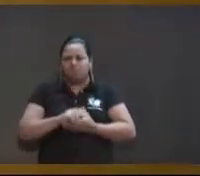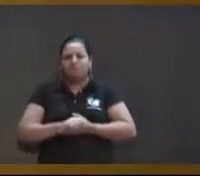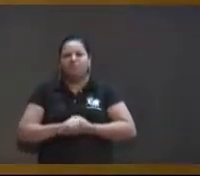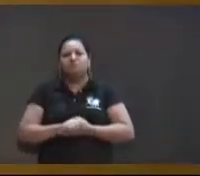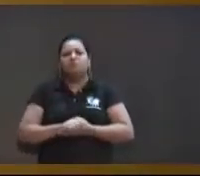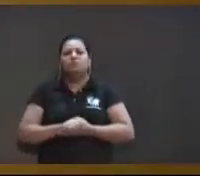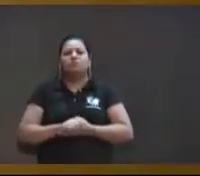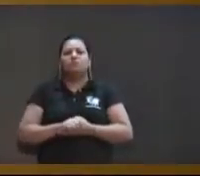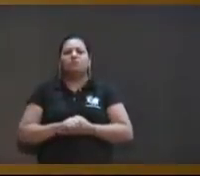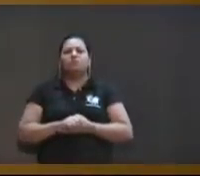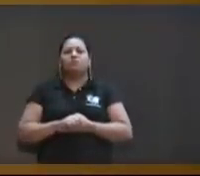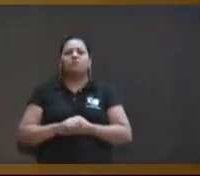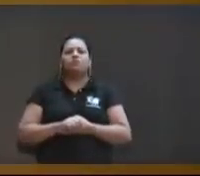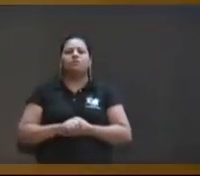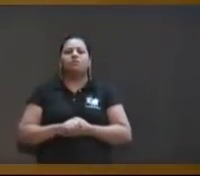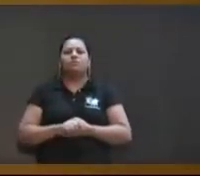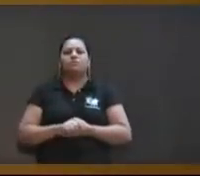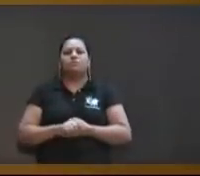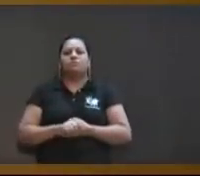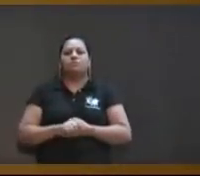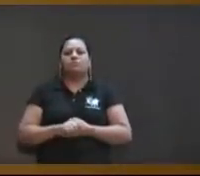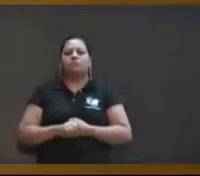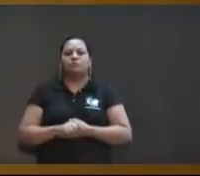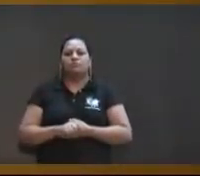os meninos vem aqui